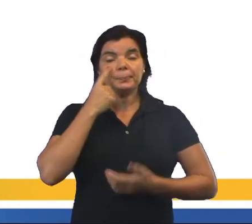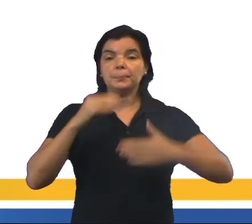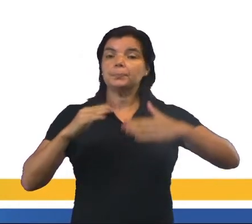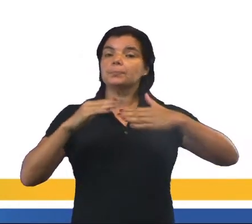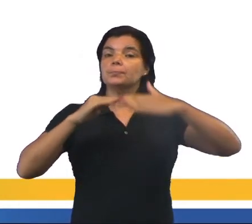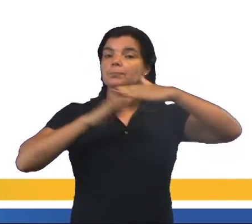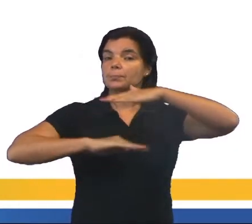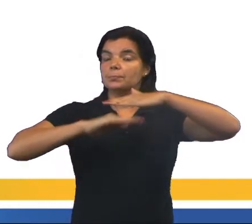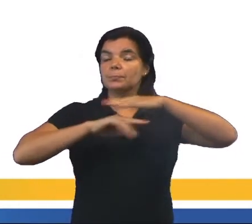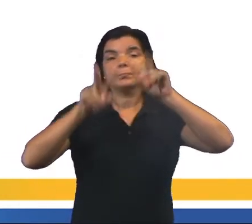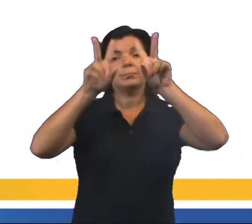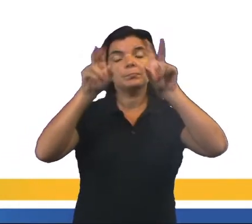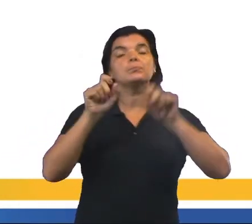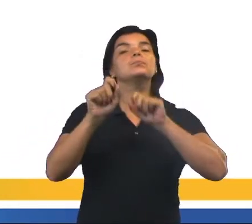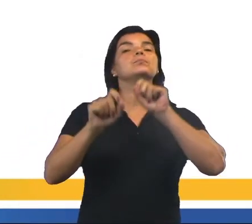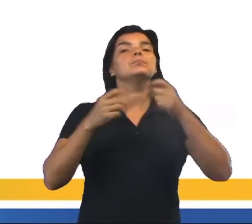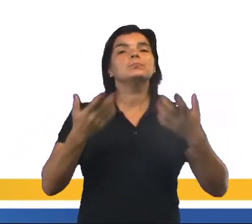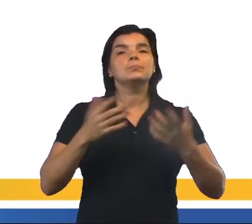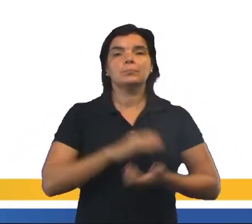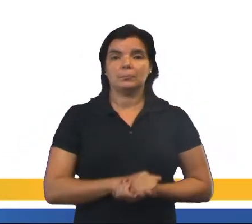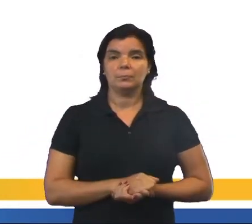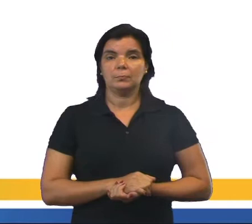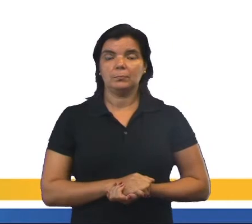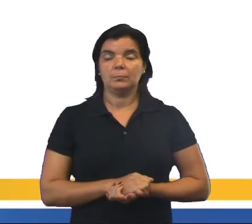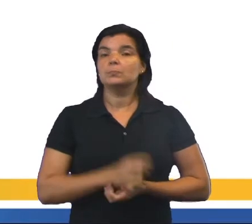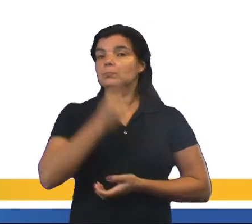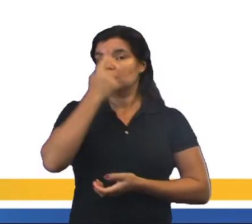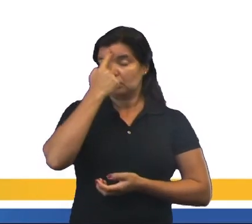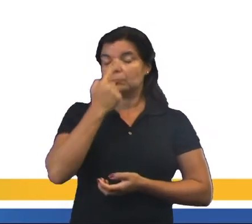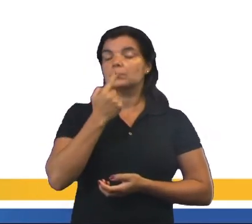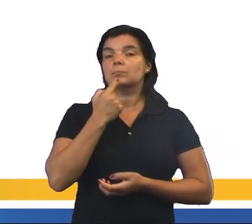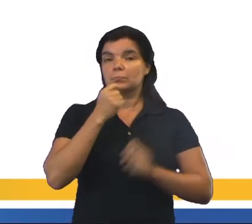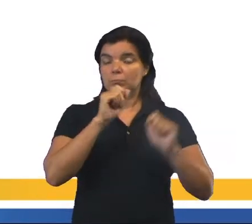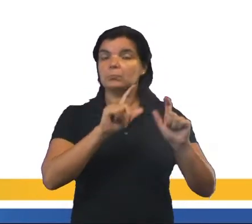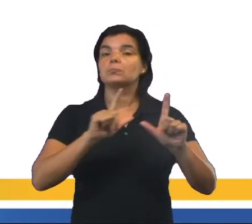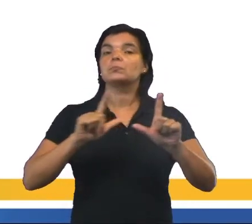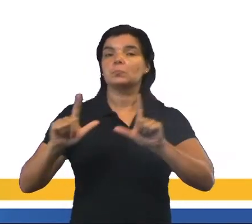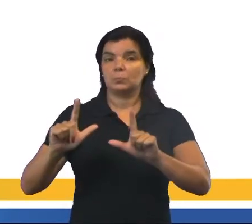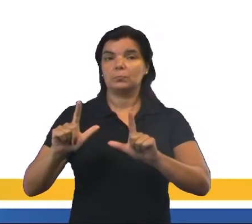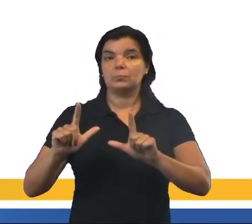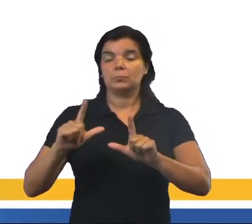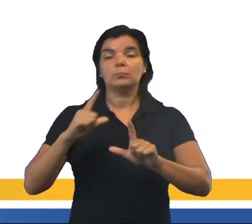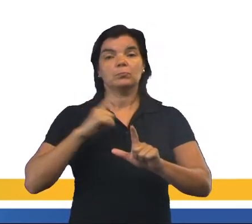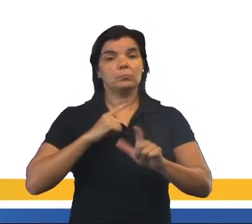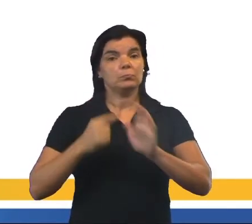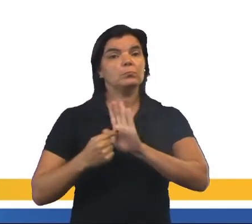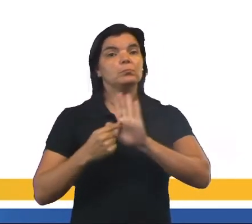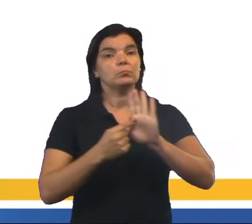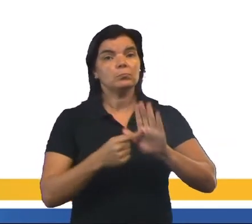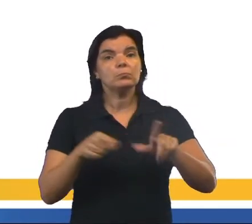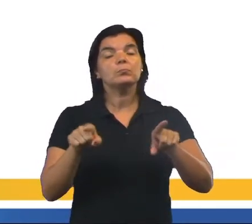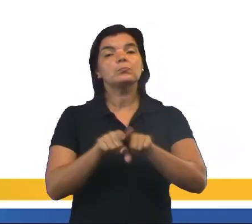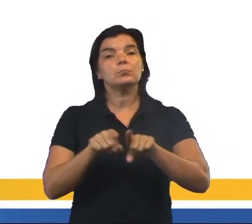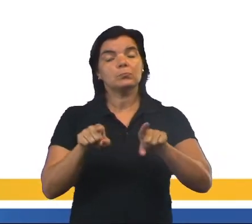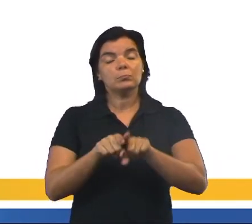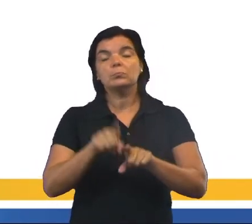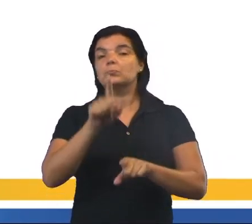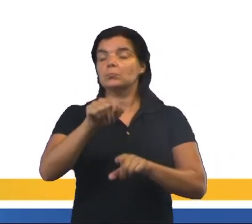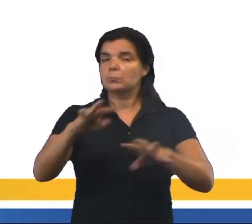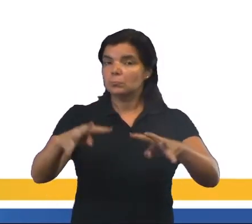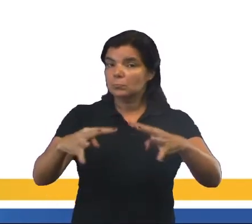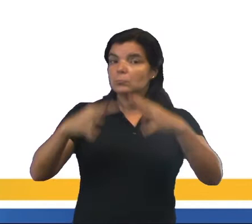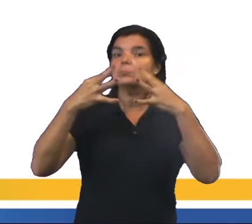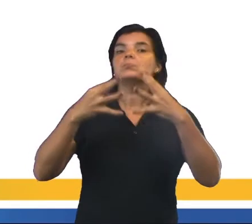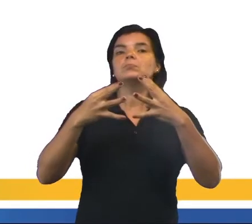do título da notícia, o que aparece? Aparece uma imagem, né? Uma imagem aí que ganha destaque também e ela